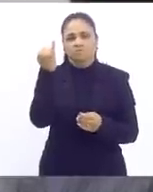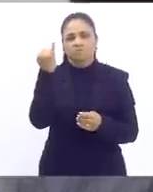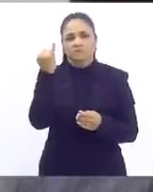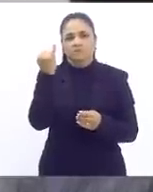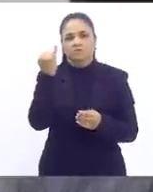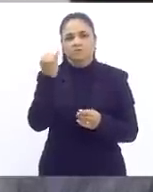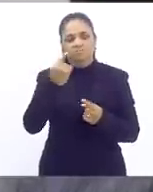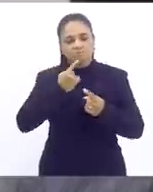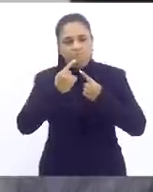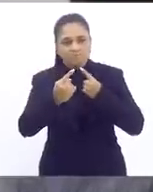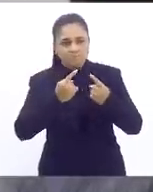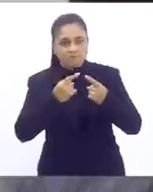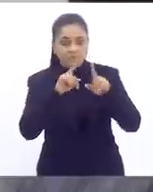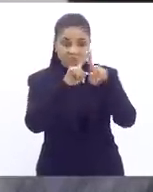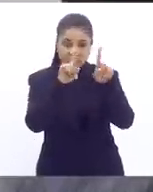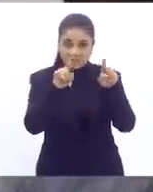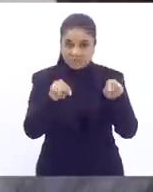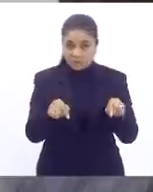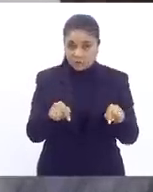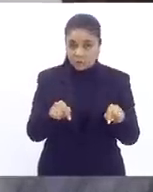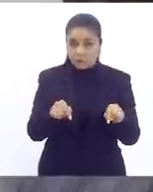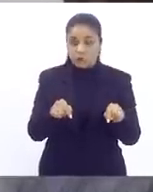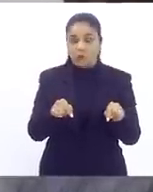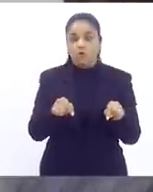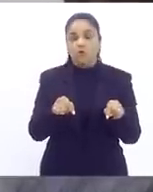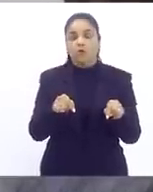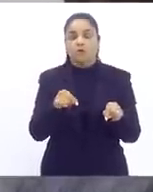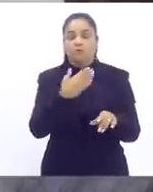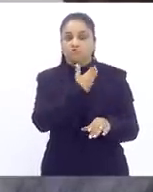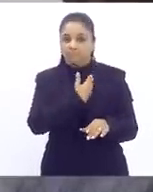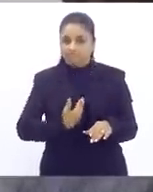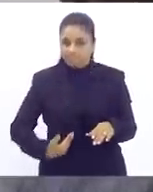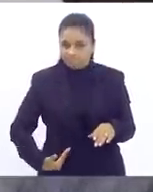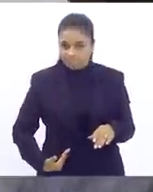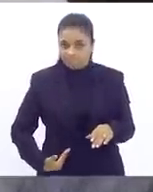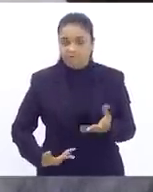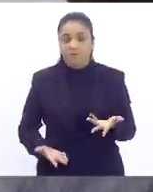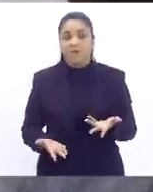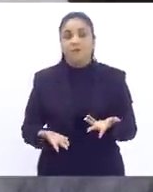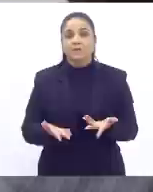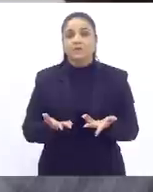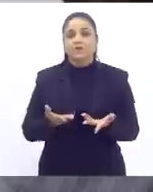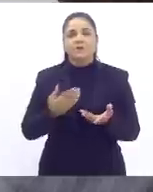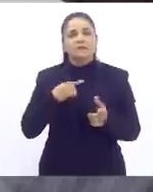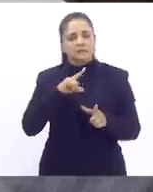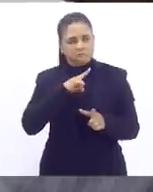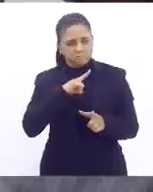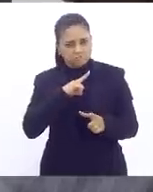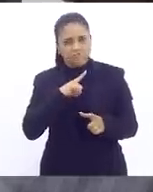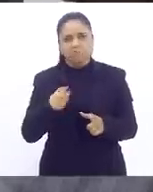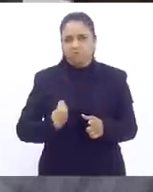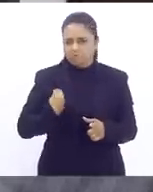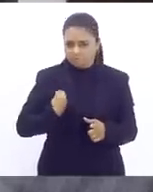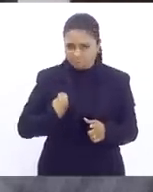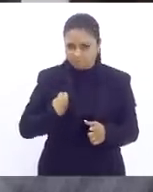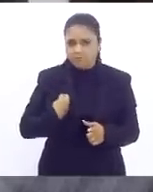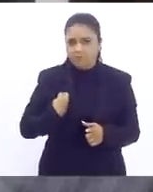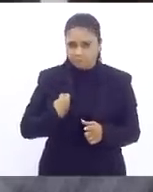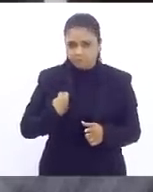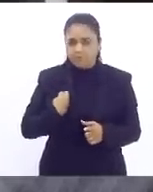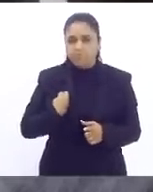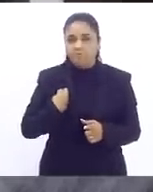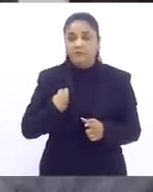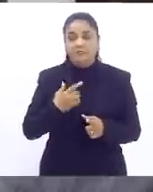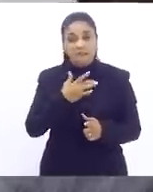relação entre os servidores e o governo e o governo existe também um fato que também na acontece